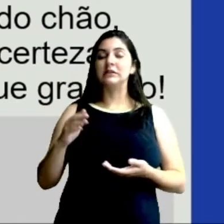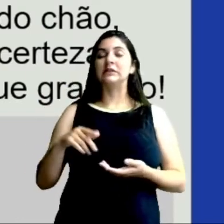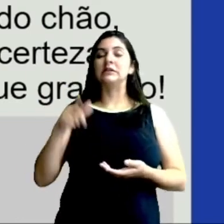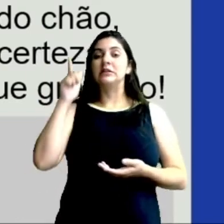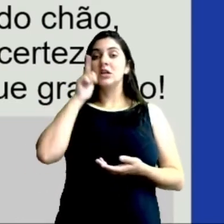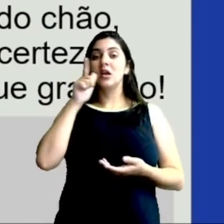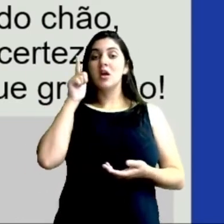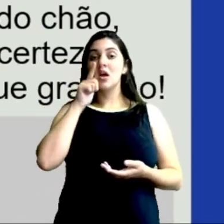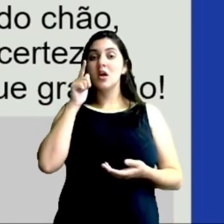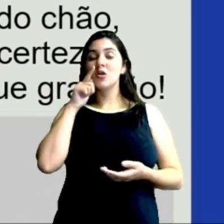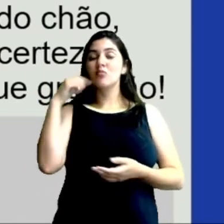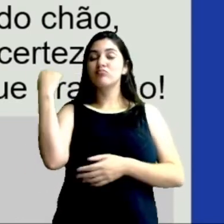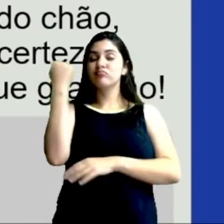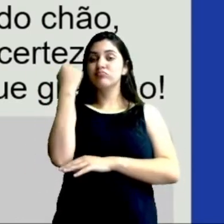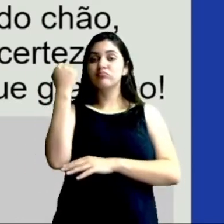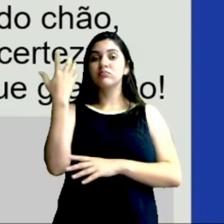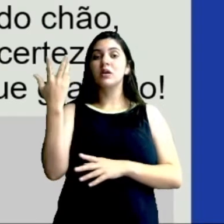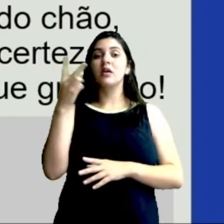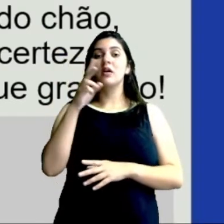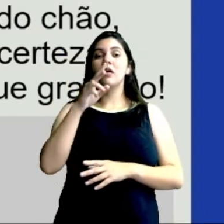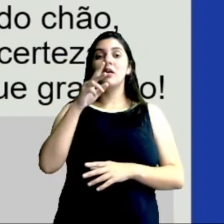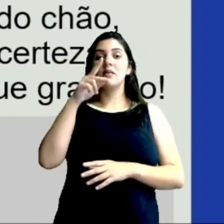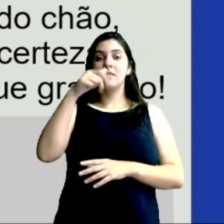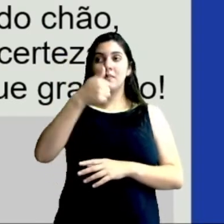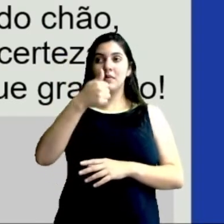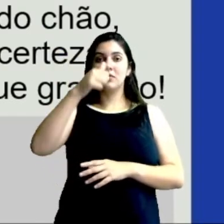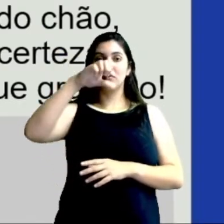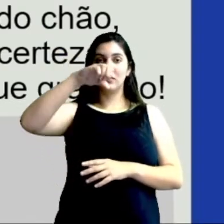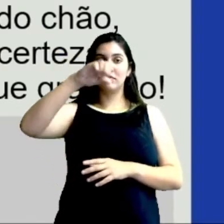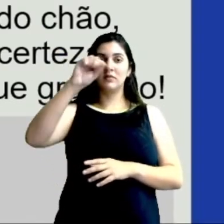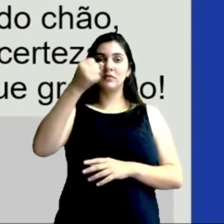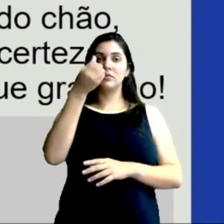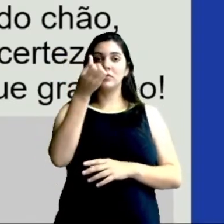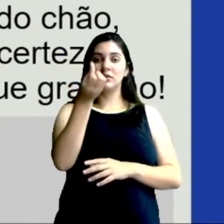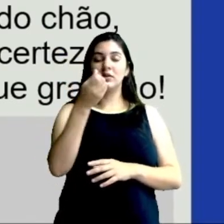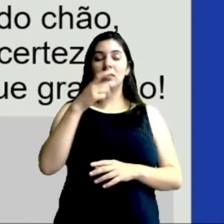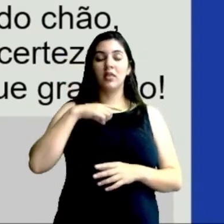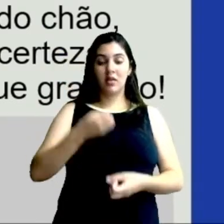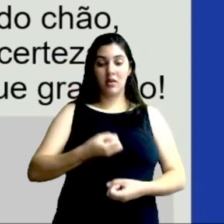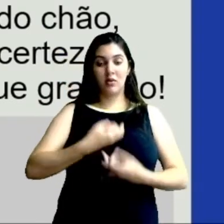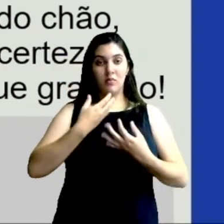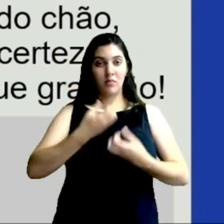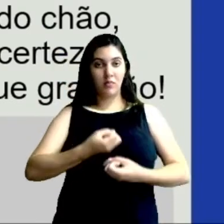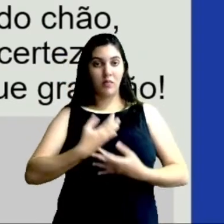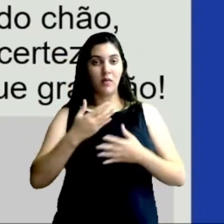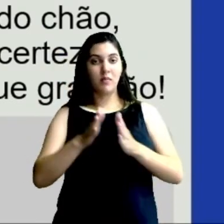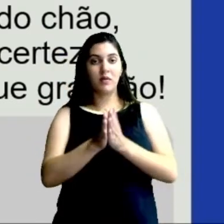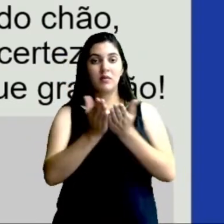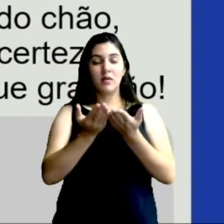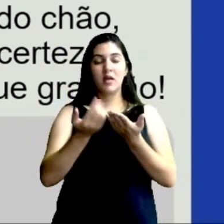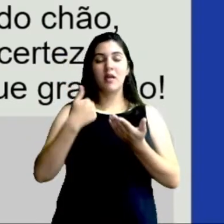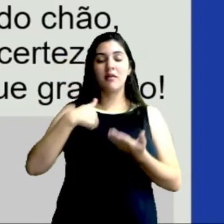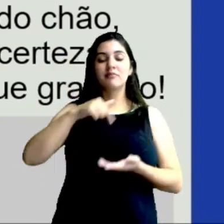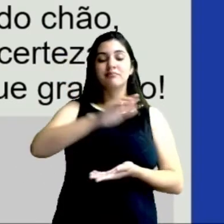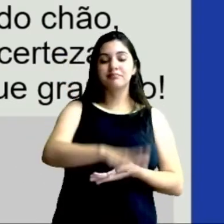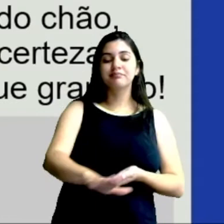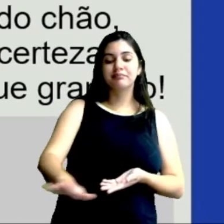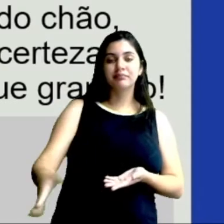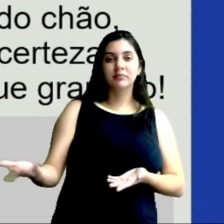Jabuti 1986 Este é um dos poemas do livro Por enquanto eu sou pequeno